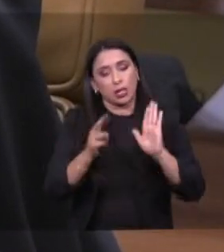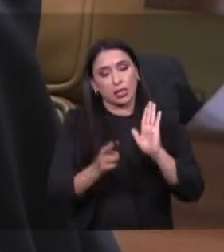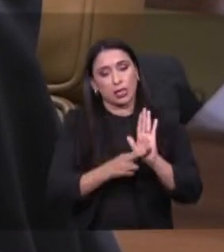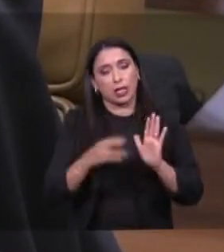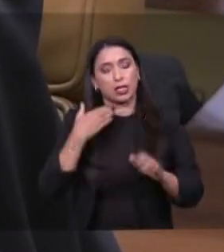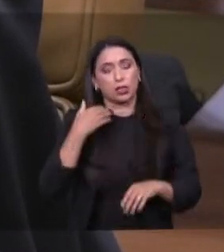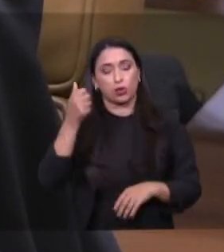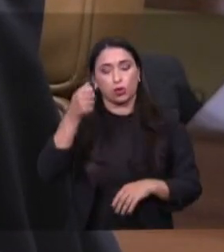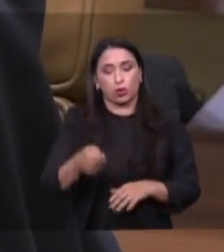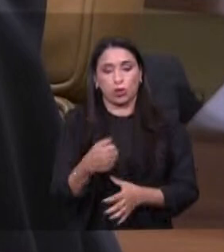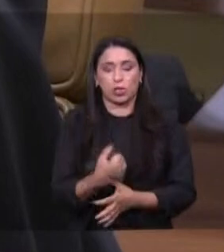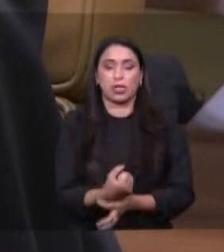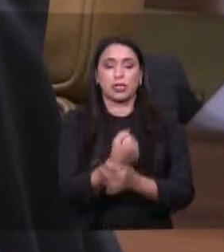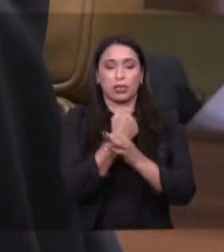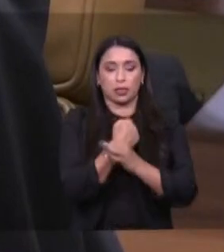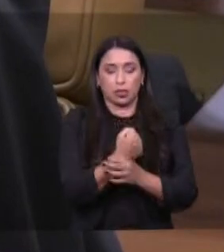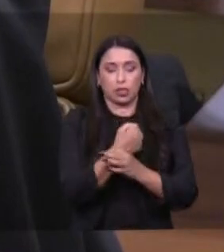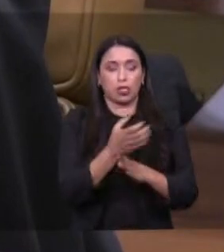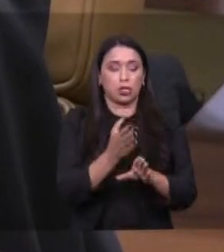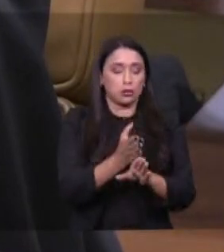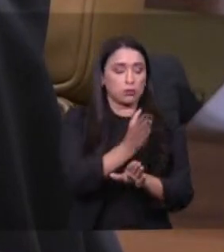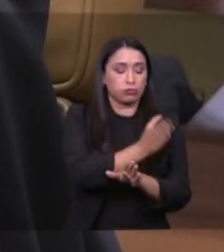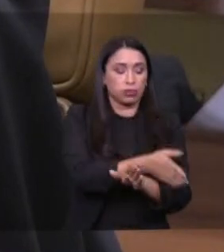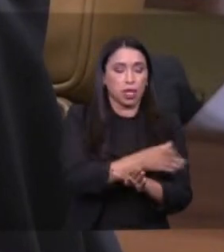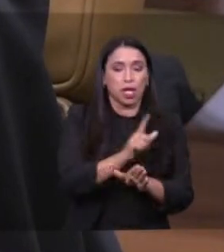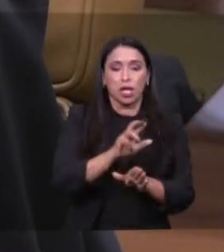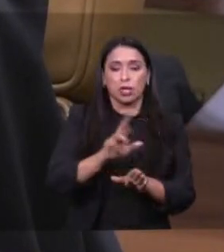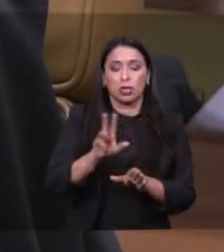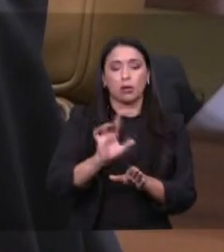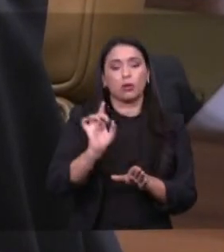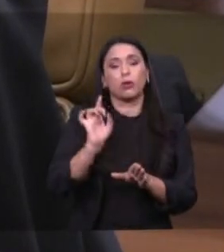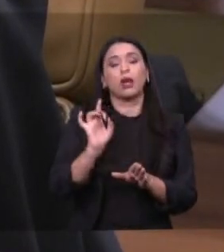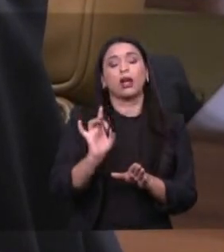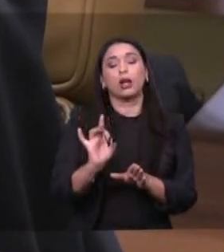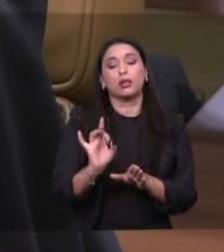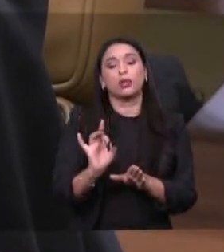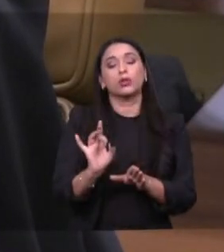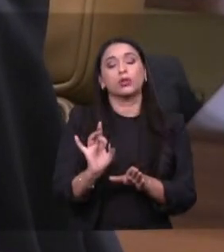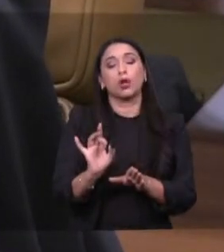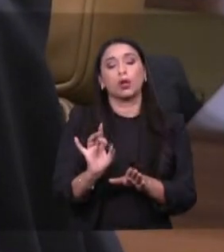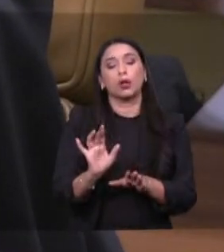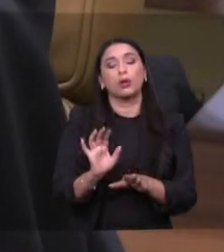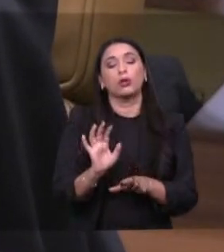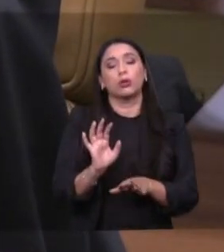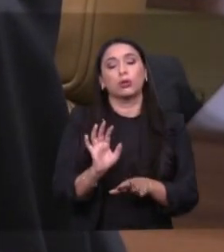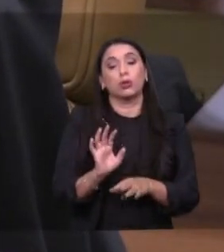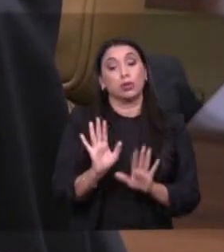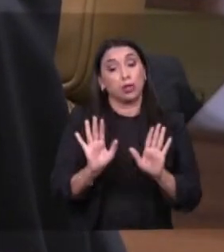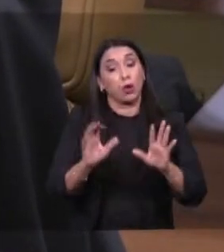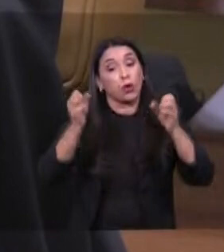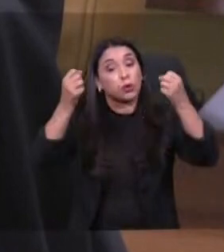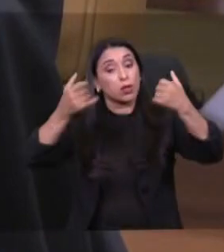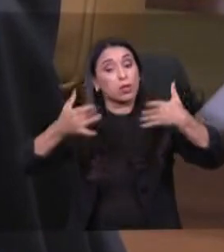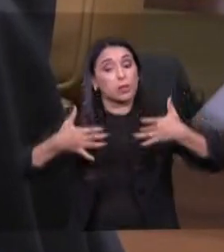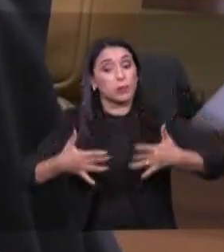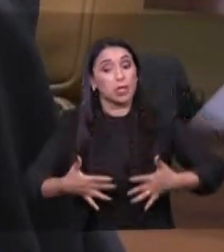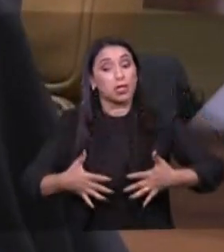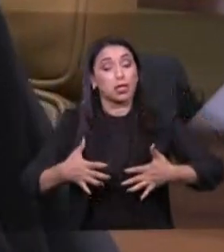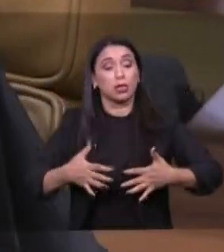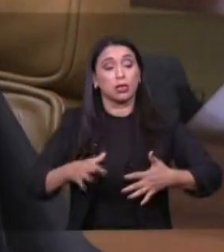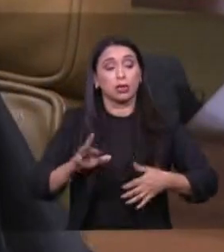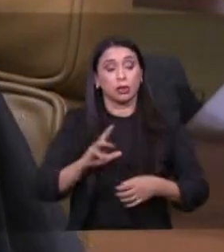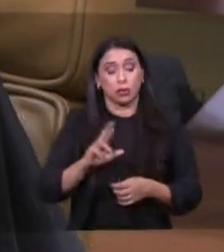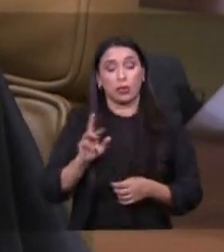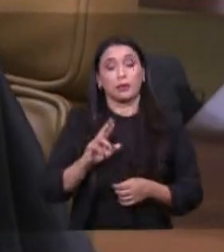juiz das garantias não se aplicam às seguintes situações. E aqui eu estou explicitando aquilo que não